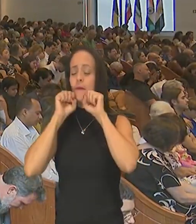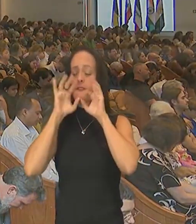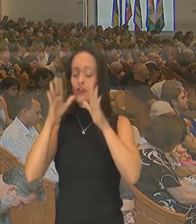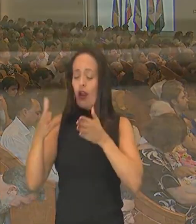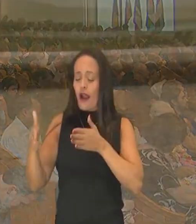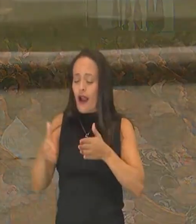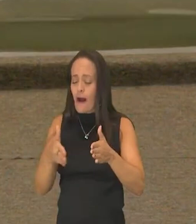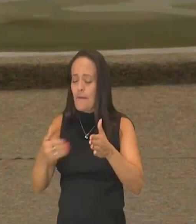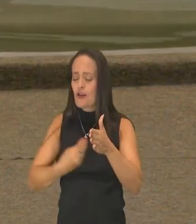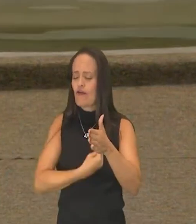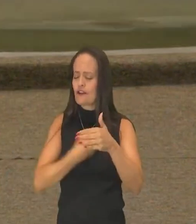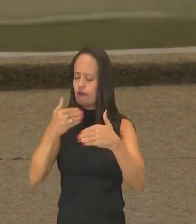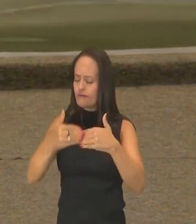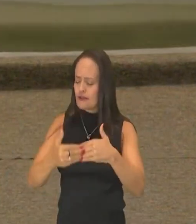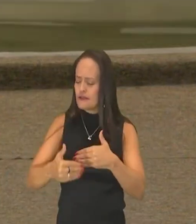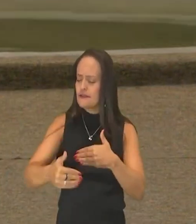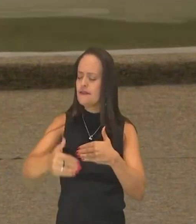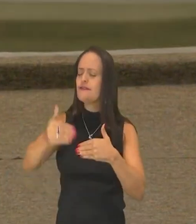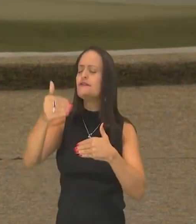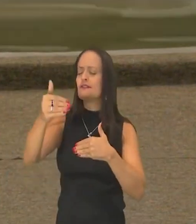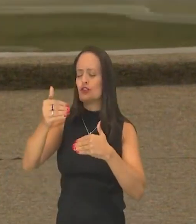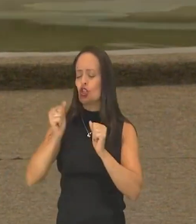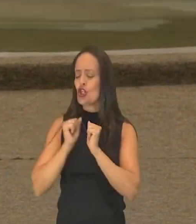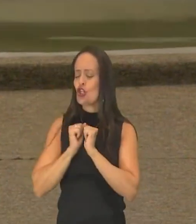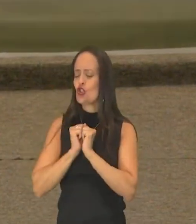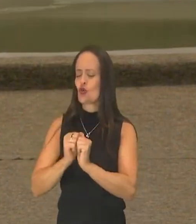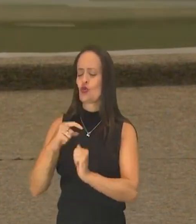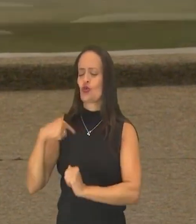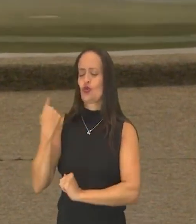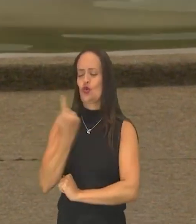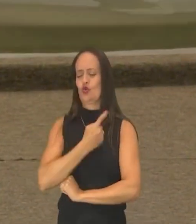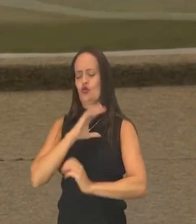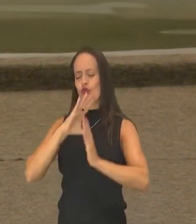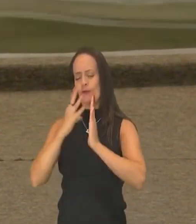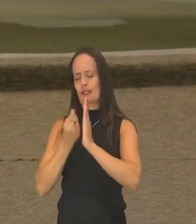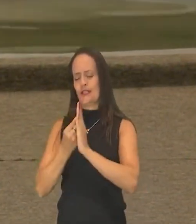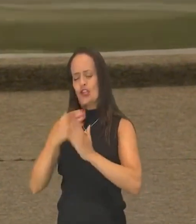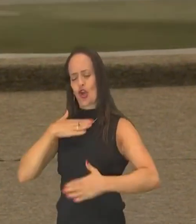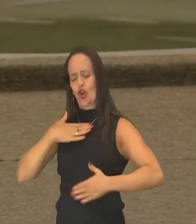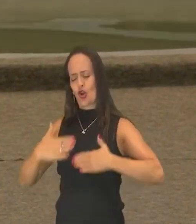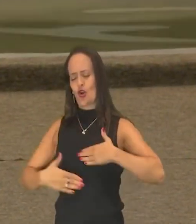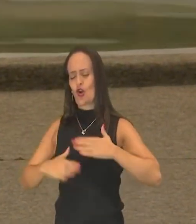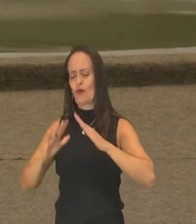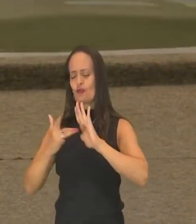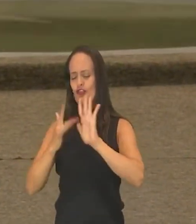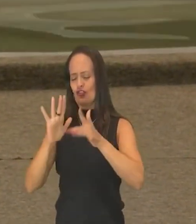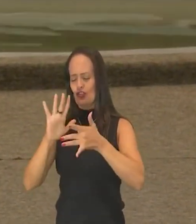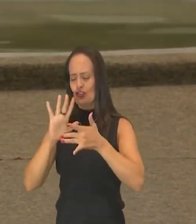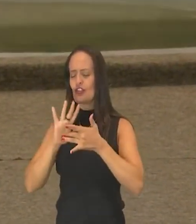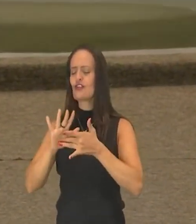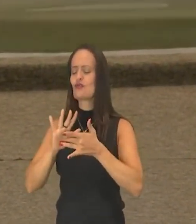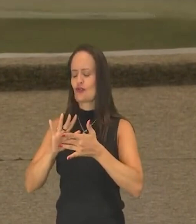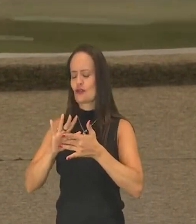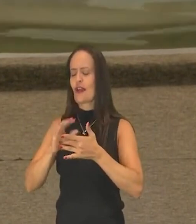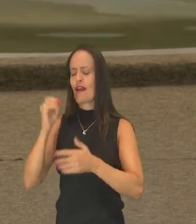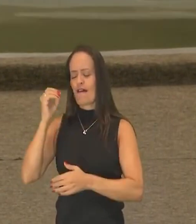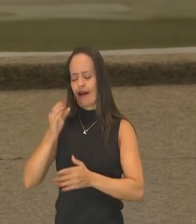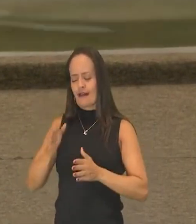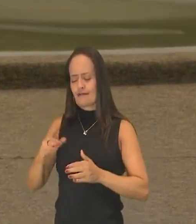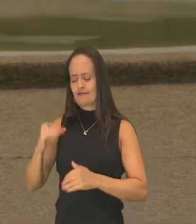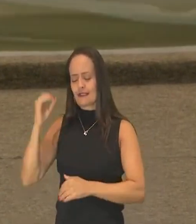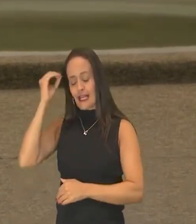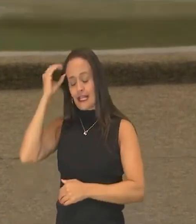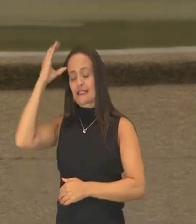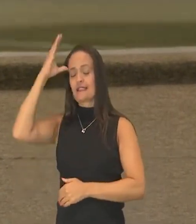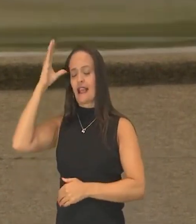caminhada no Teu reino, que possamos juntos, como igreja, como Teu corpo, crescermos na graça e no conhecimento do nosso